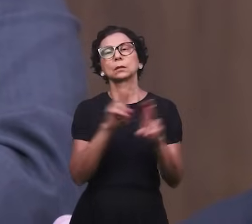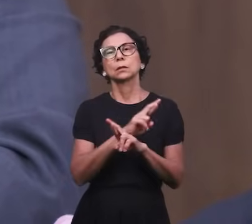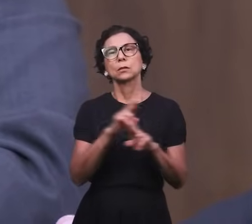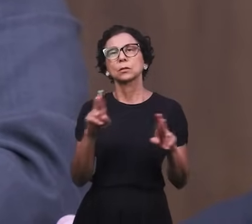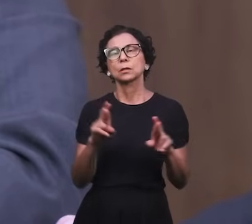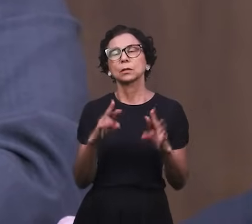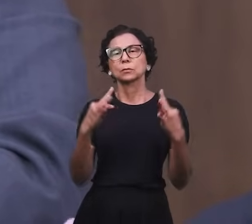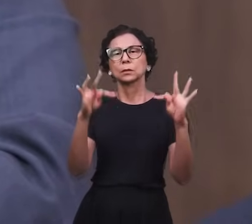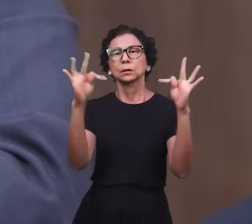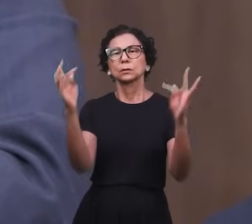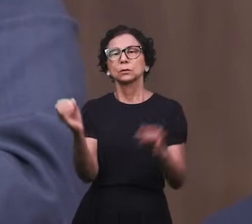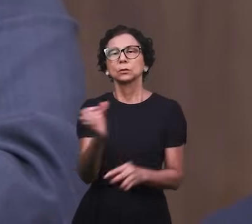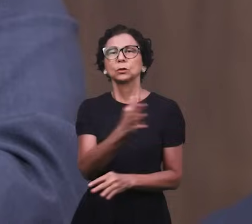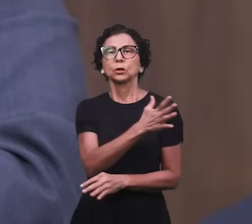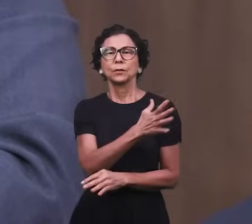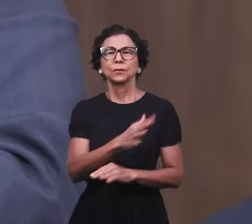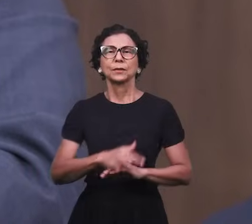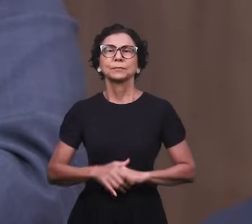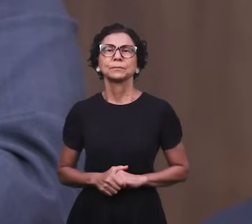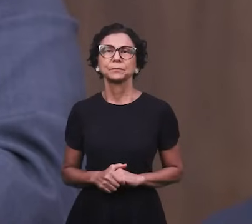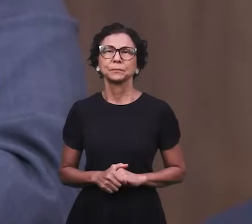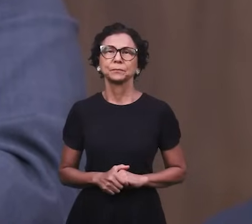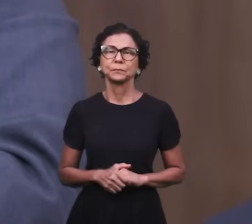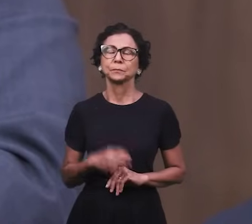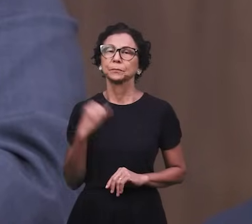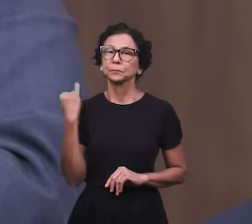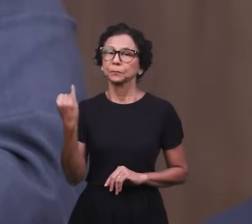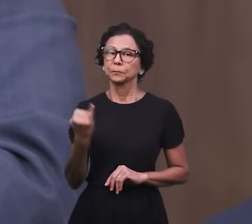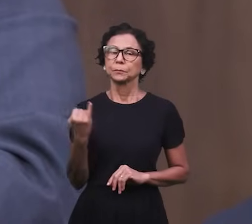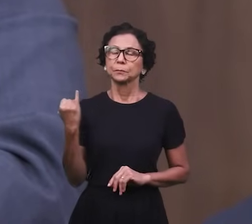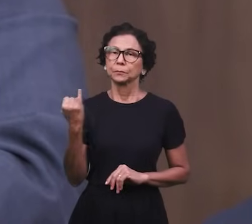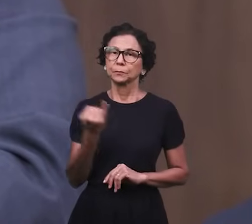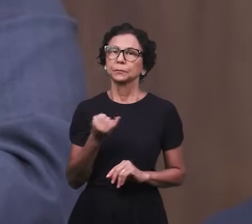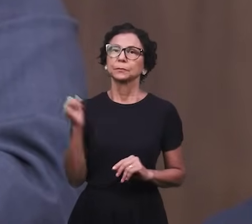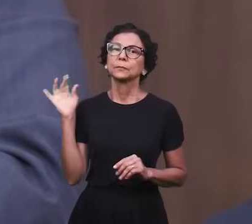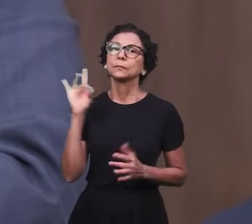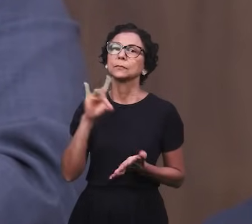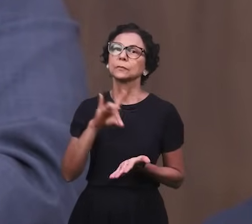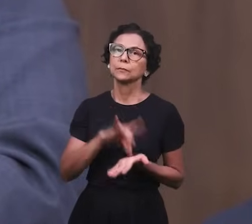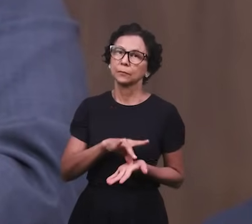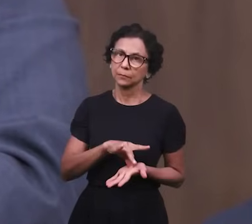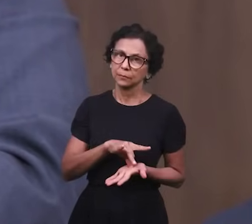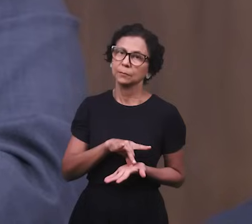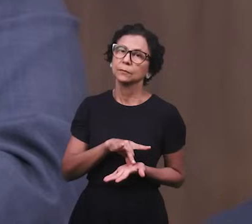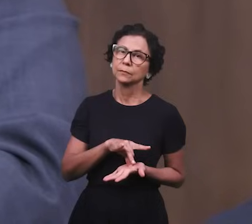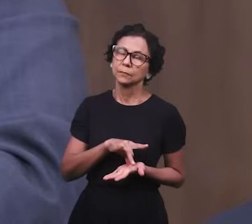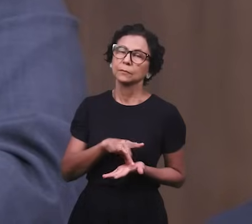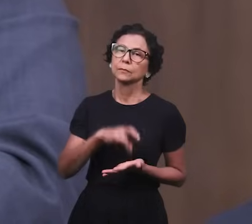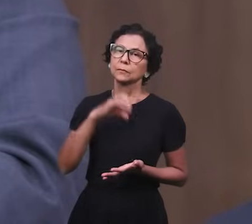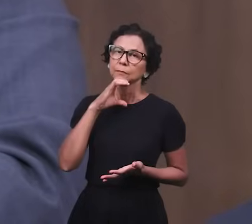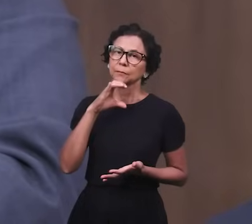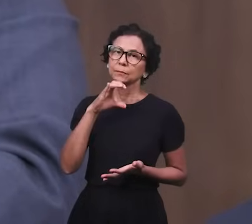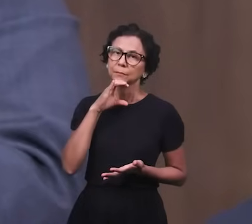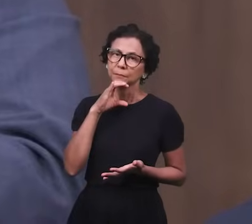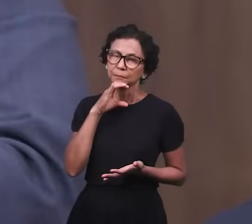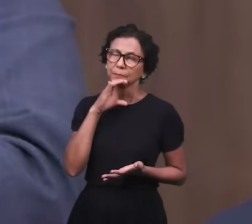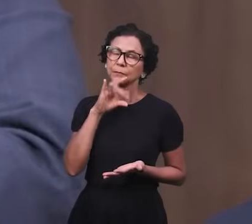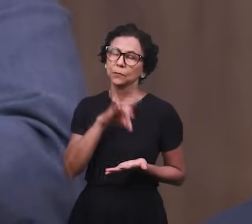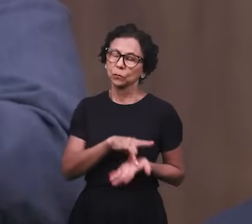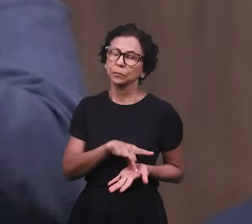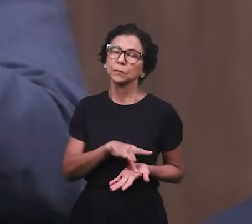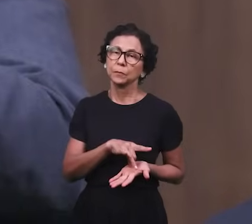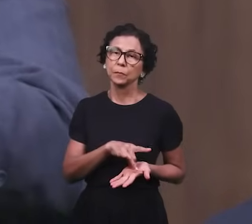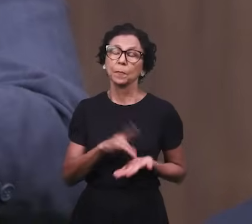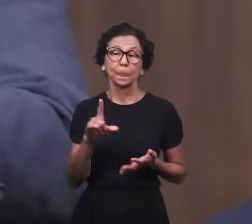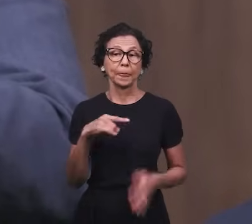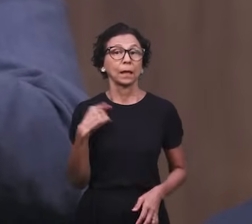estão relacionadas com aquela nova tecnologia. E isso é importante, nós estamos sempre nos atualizando no nosso conhecimento exatamente por